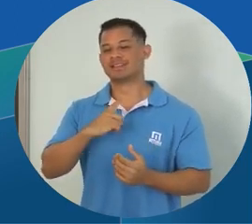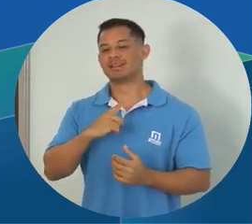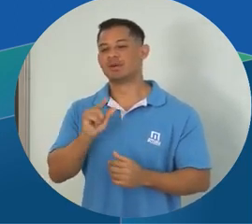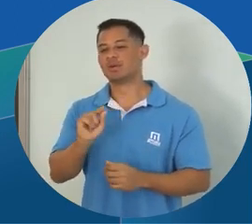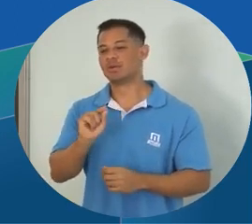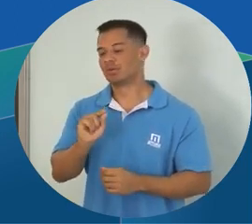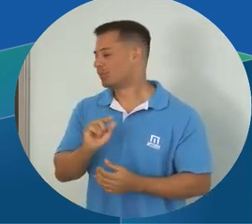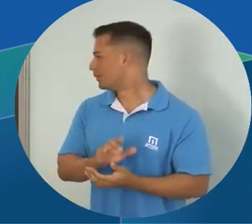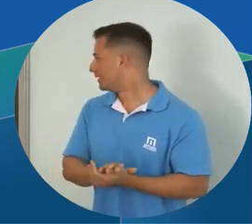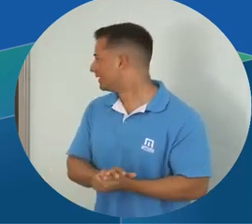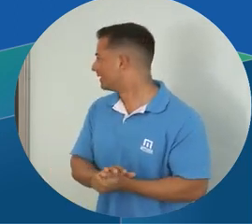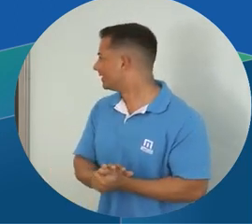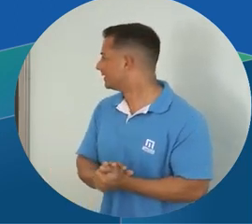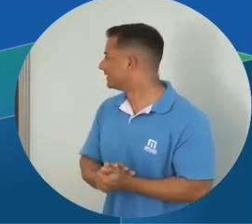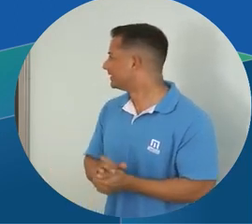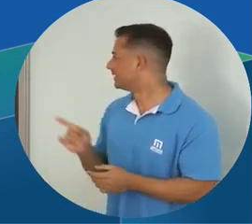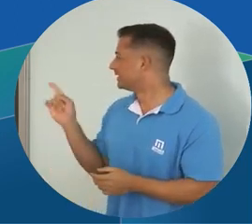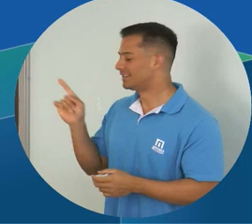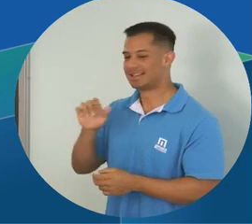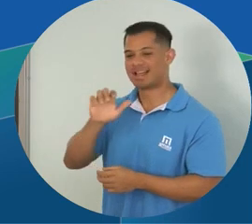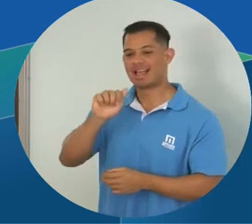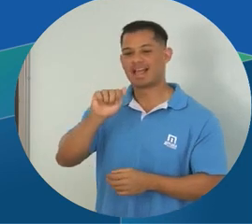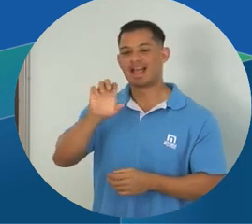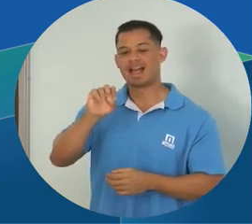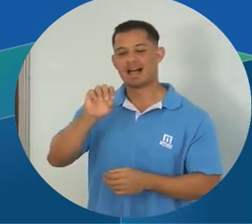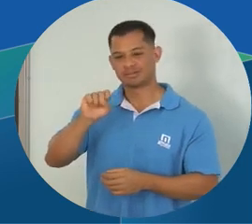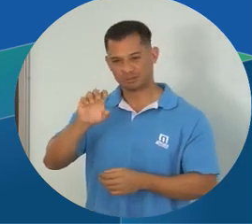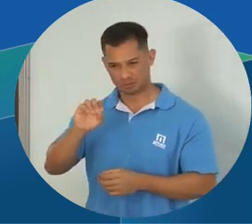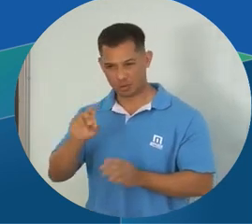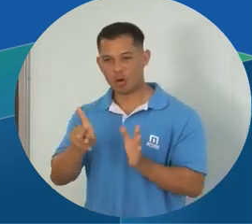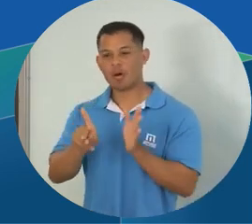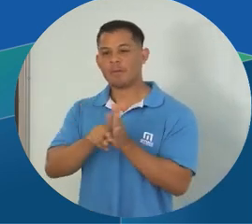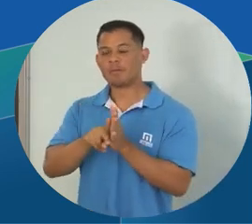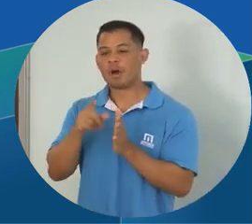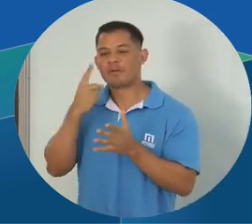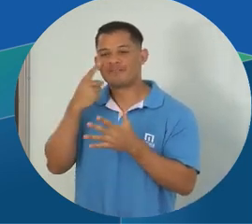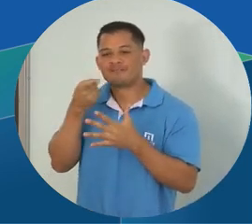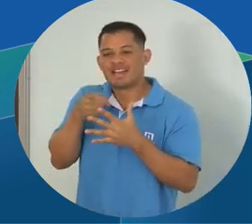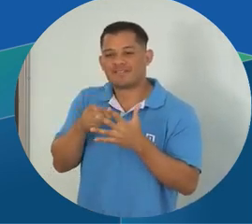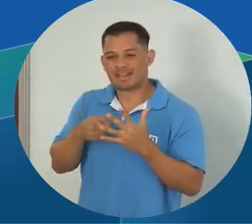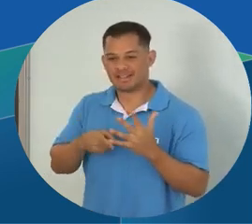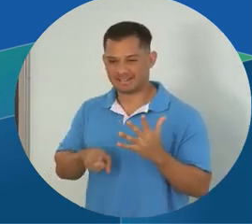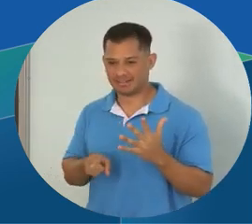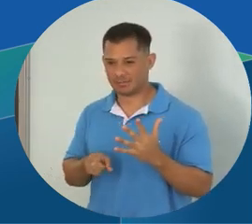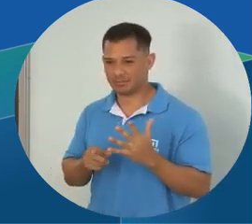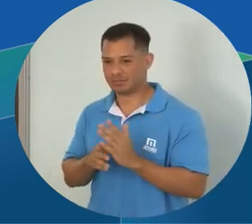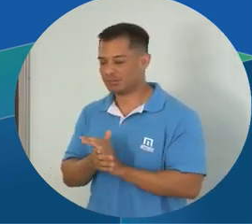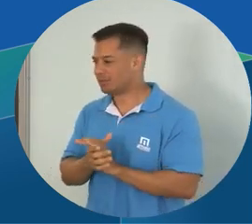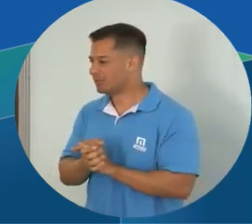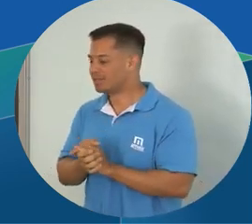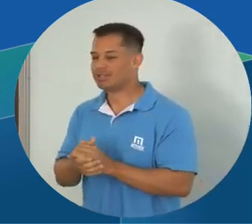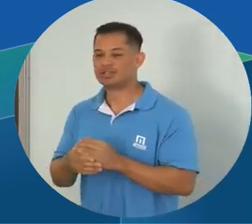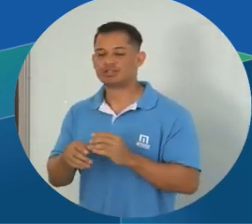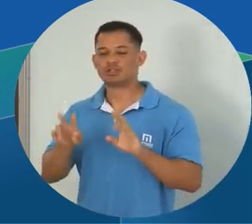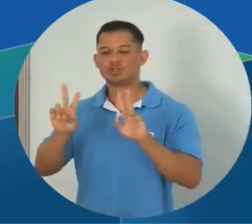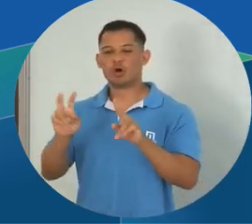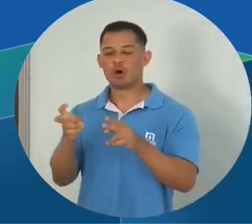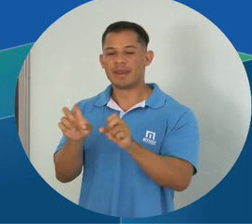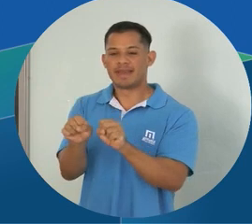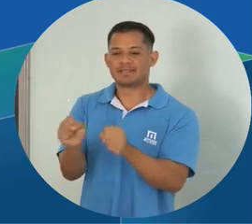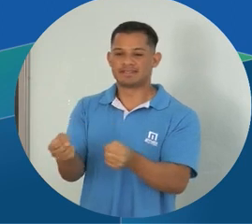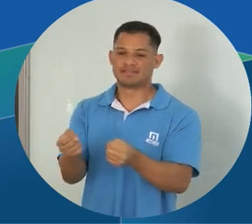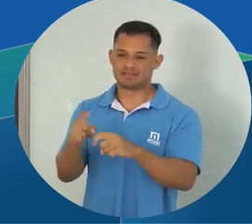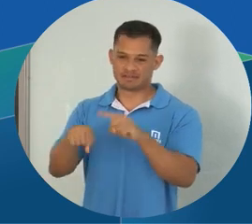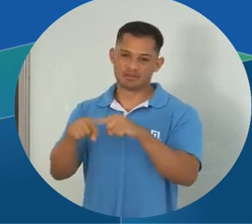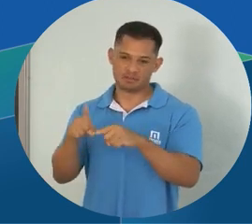o caso da verificação das tensões, que aqui a gente entra um pouco na resistência dos materiais, que